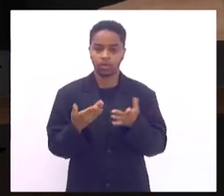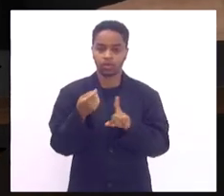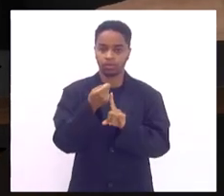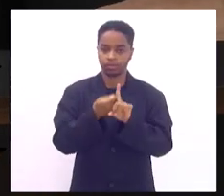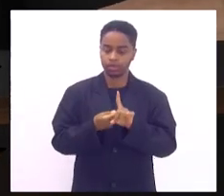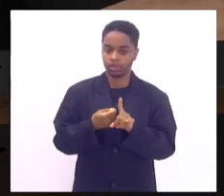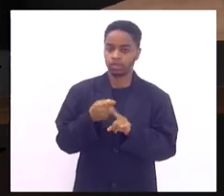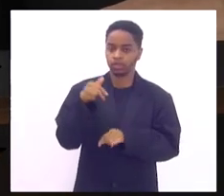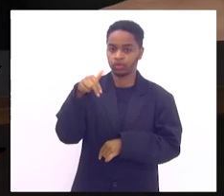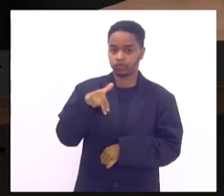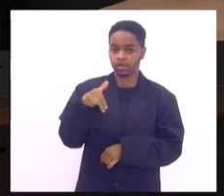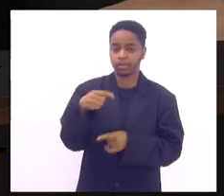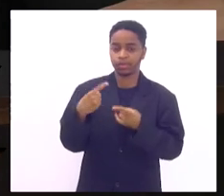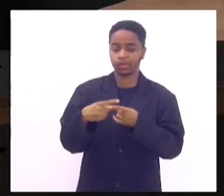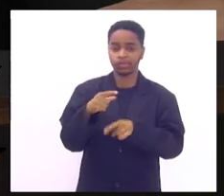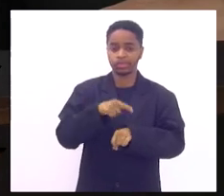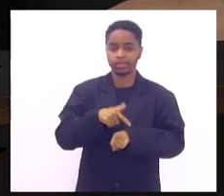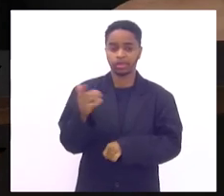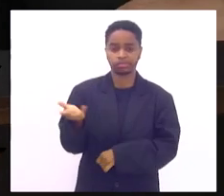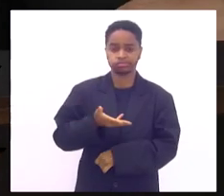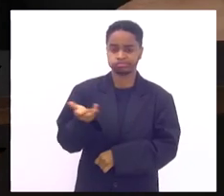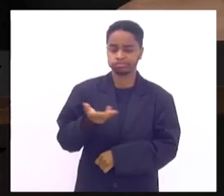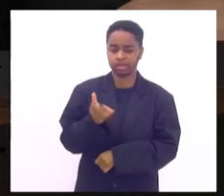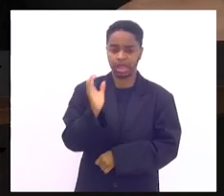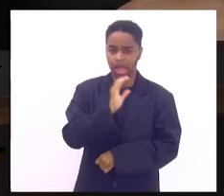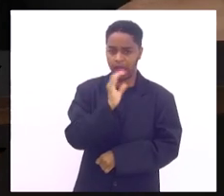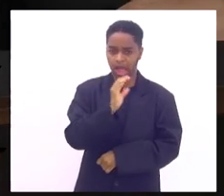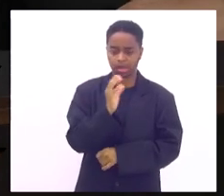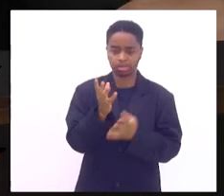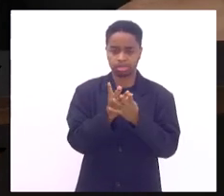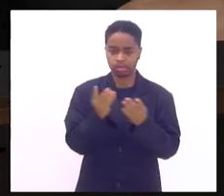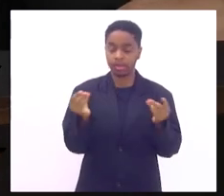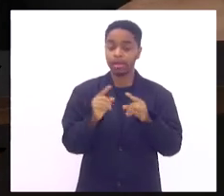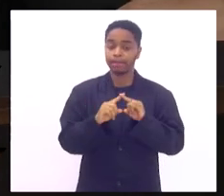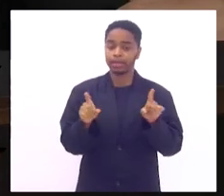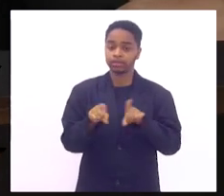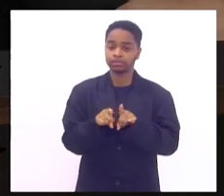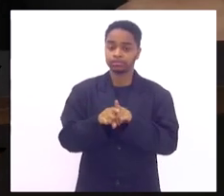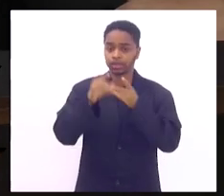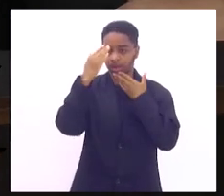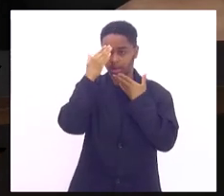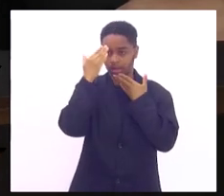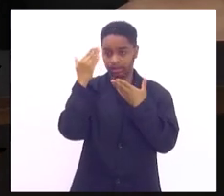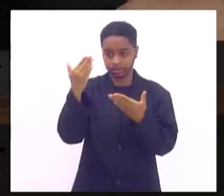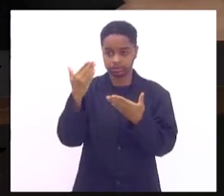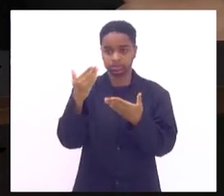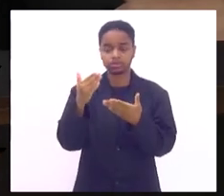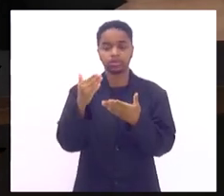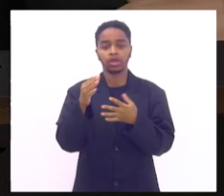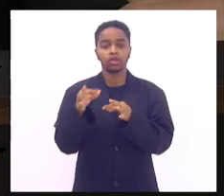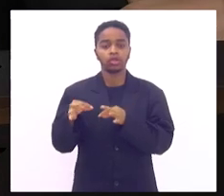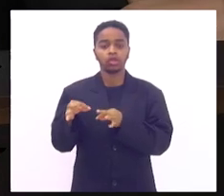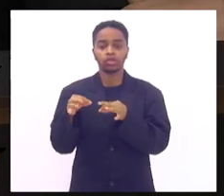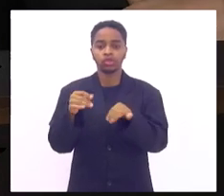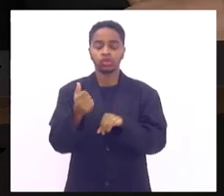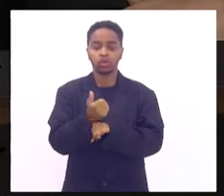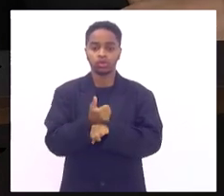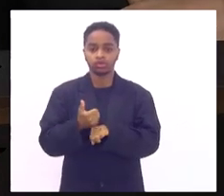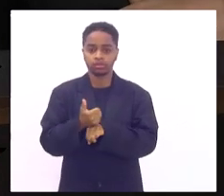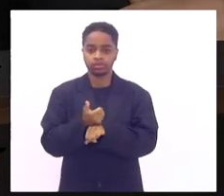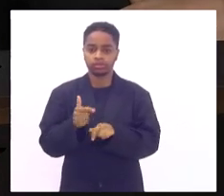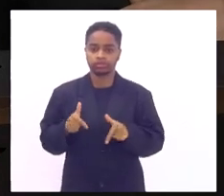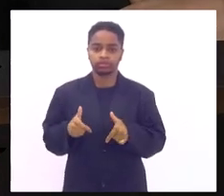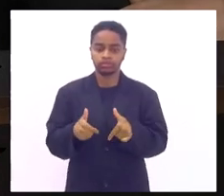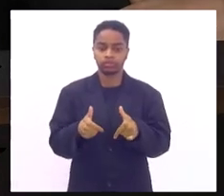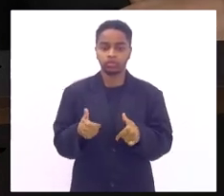está passando tão rápido, né? Enfim, e agradecer também a todos os profissionais que atuam